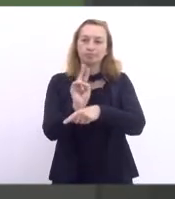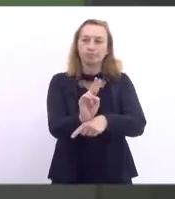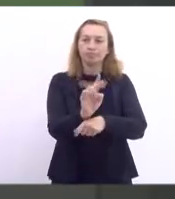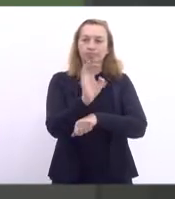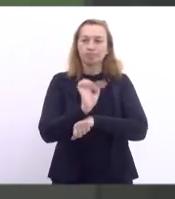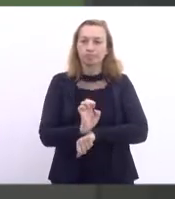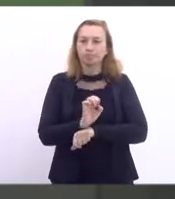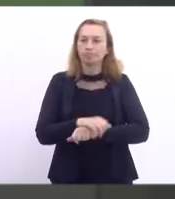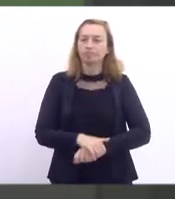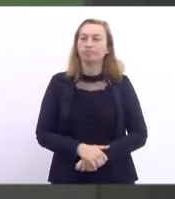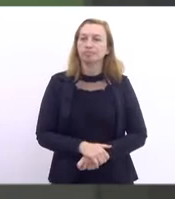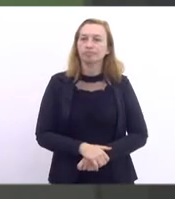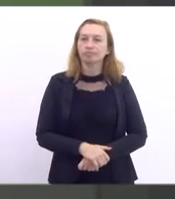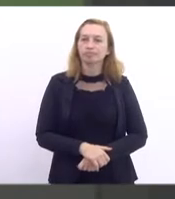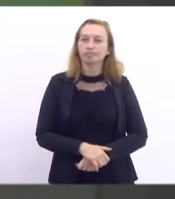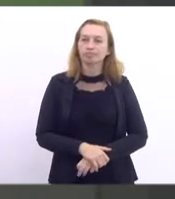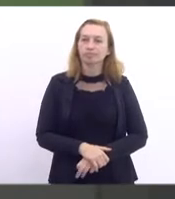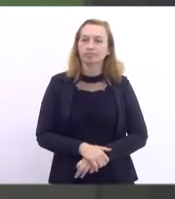estado